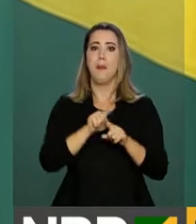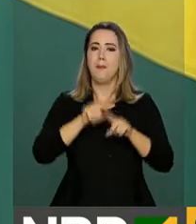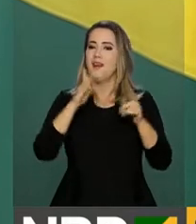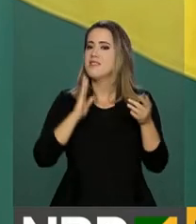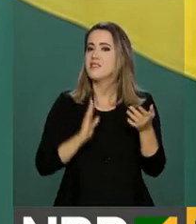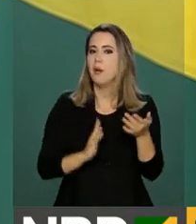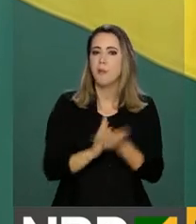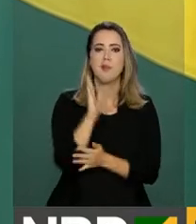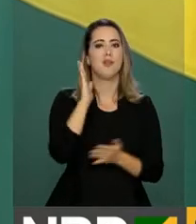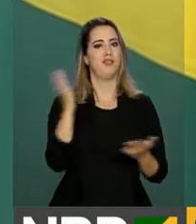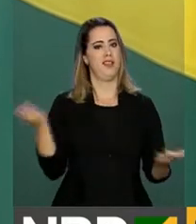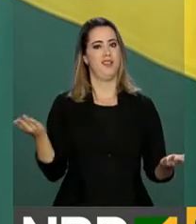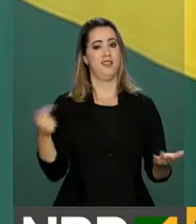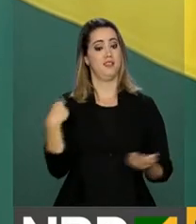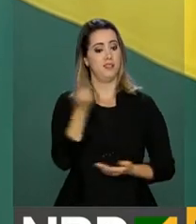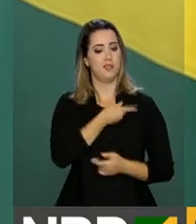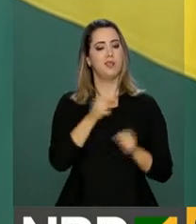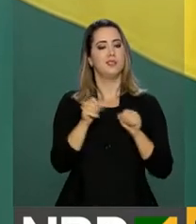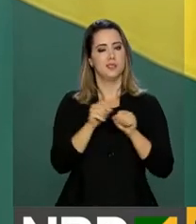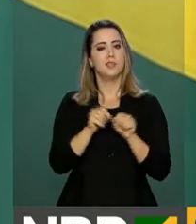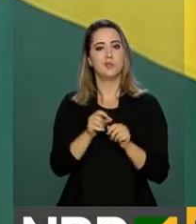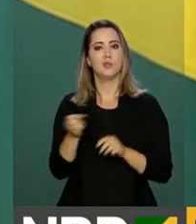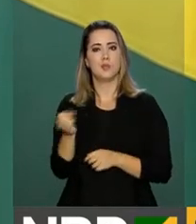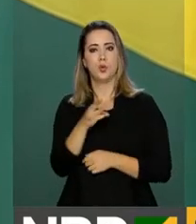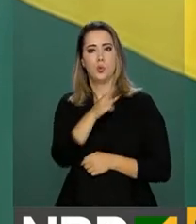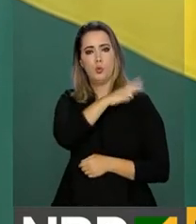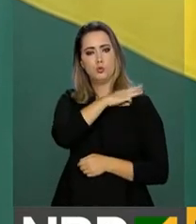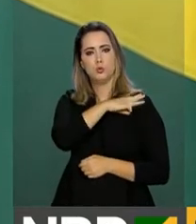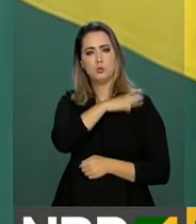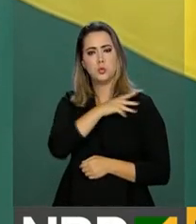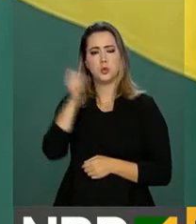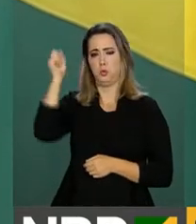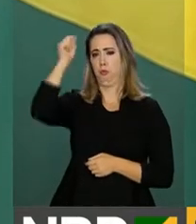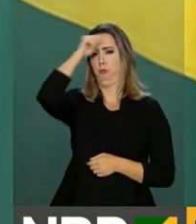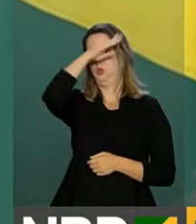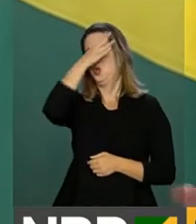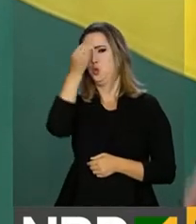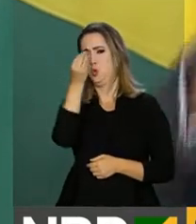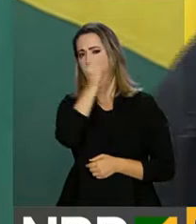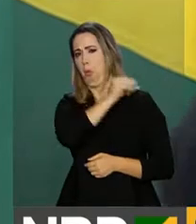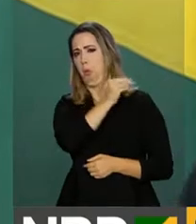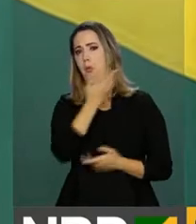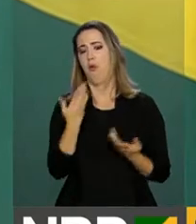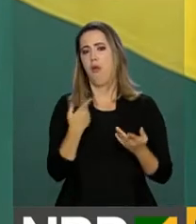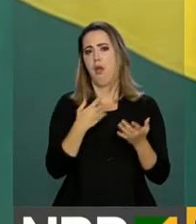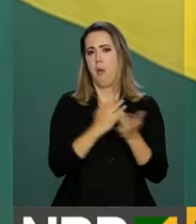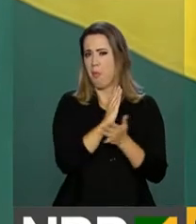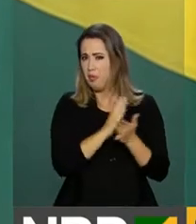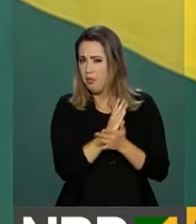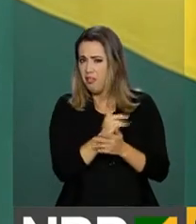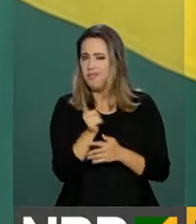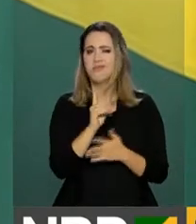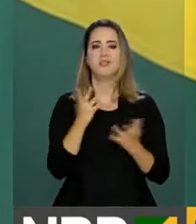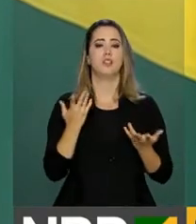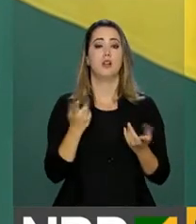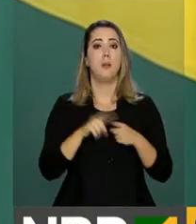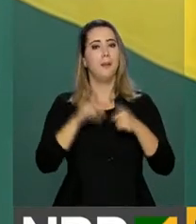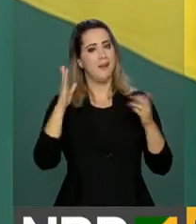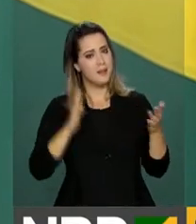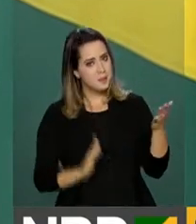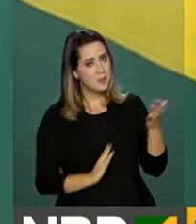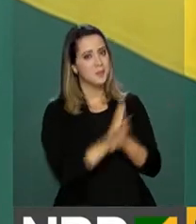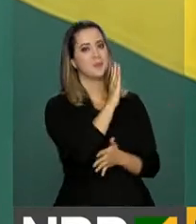com nós resolvemos fazer a reforma do ensino médio dificílimo não será ainda mais por medida provisória foi